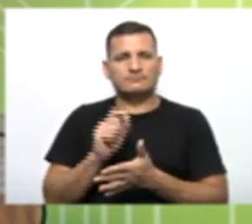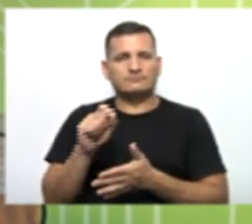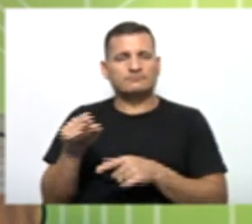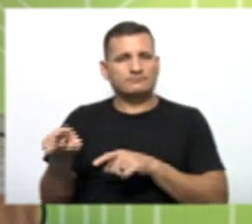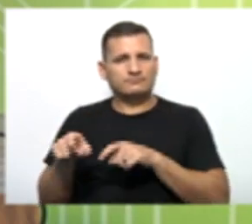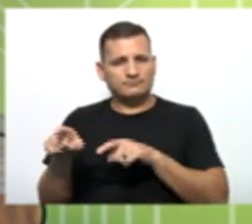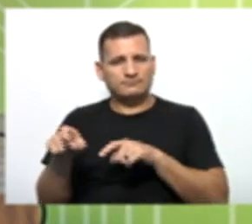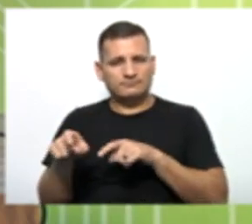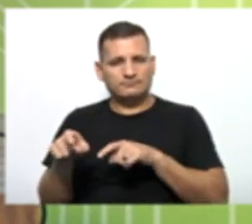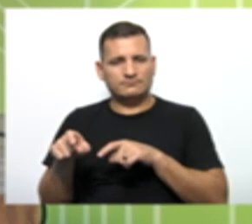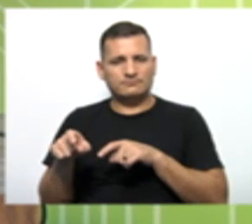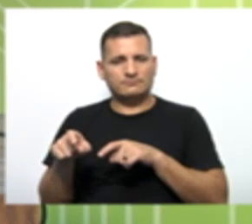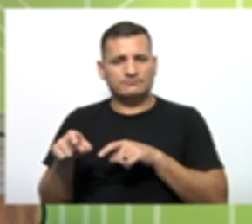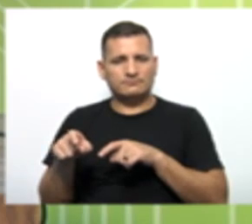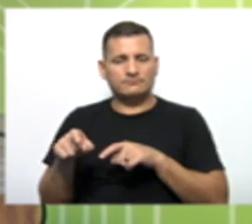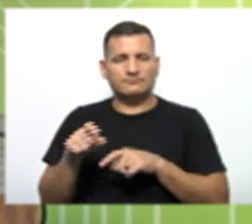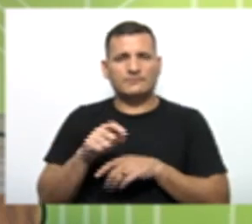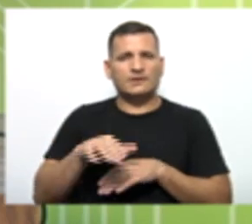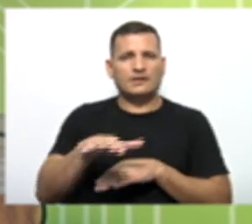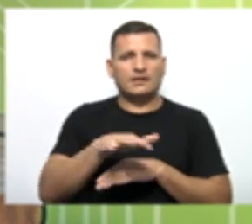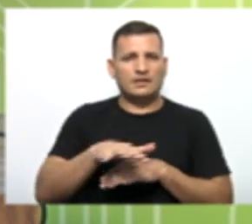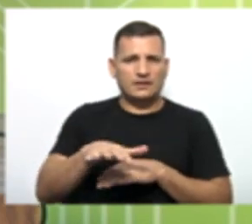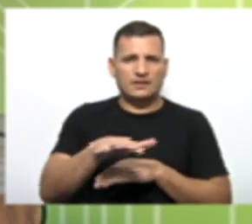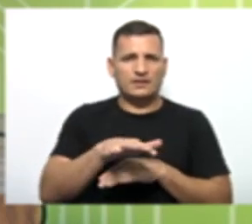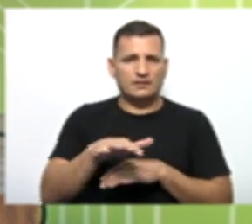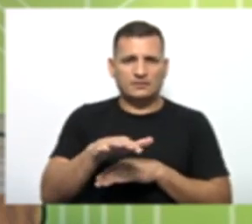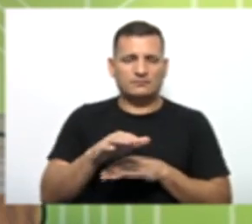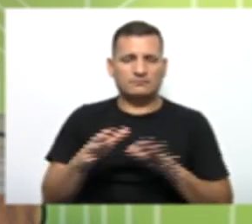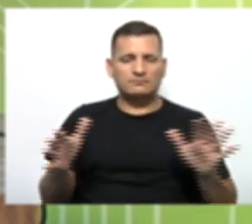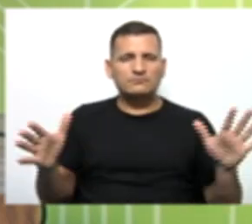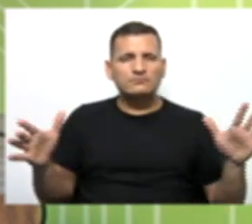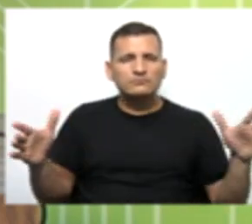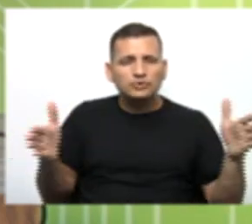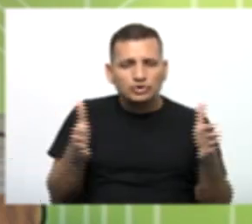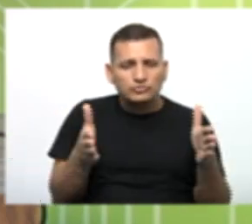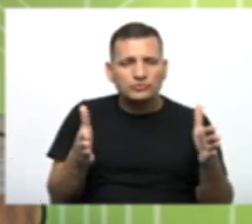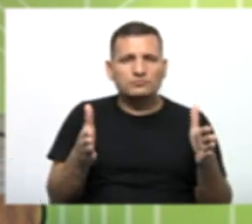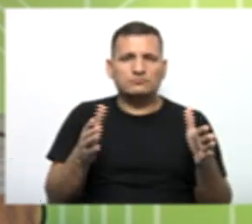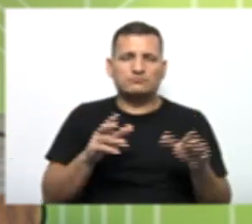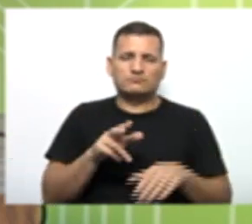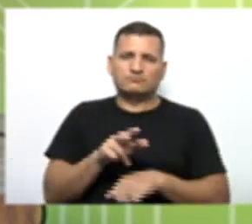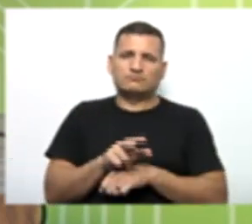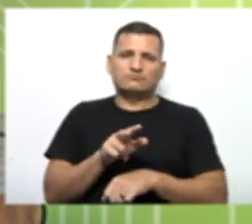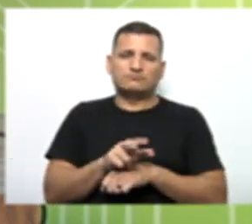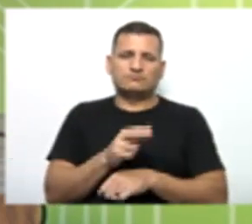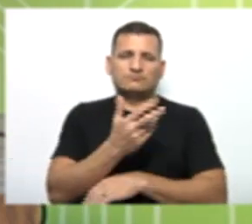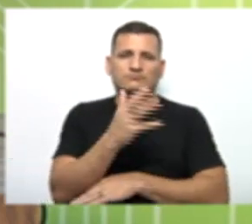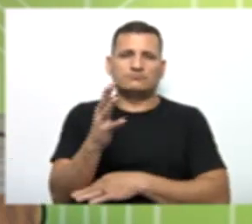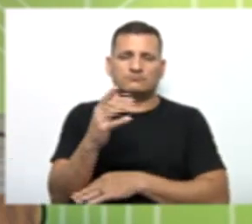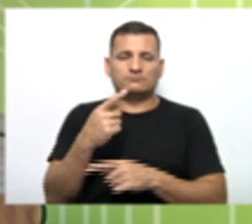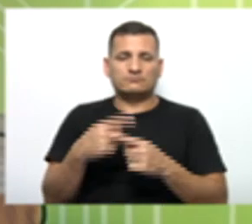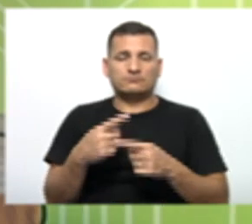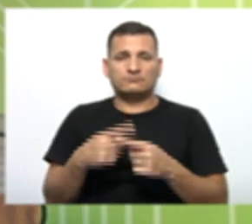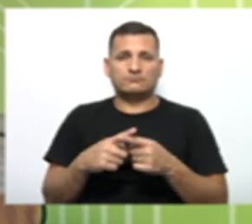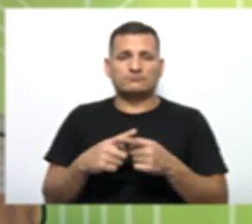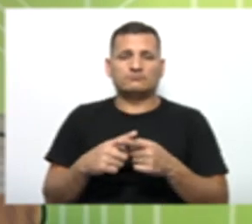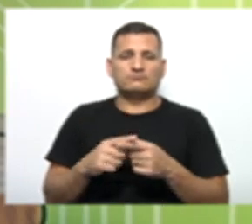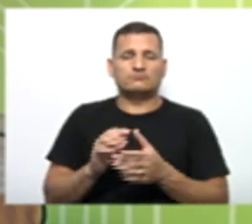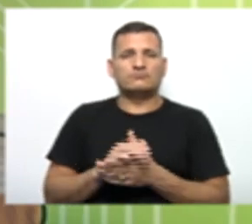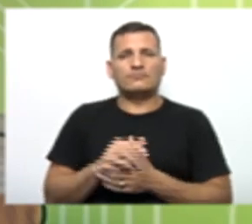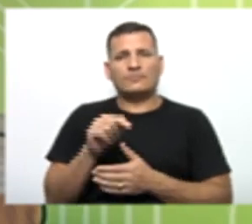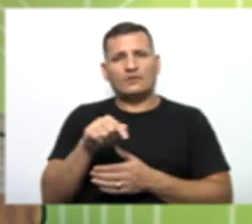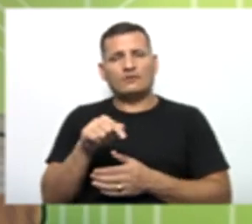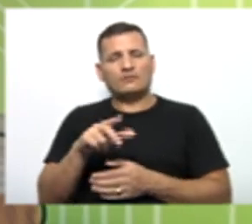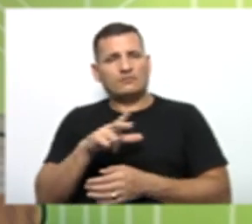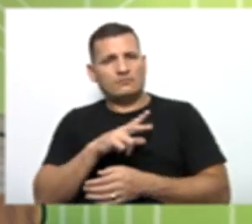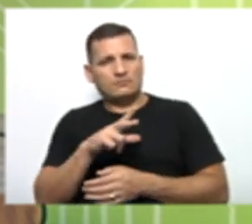a manter uma área mínima de reserva florestal. É porque essas propriedades, além de cumprir a sua função